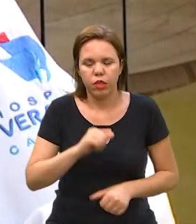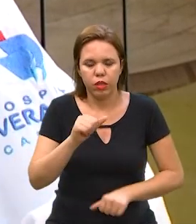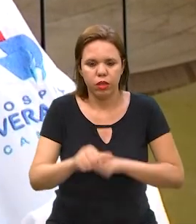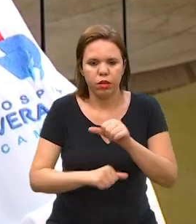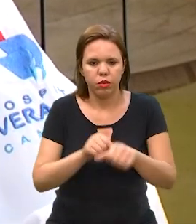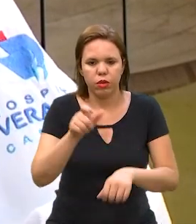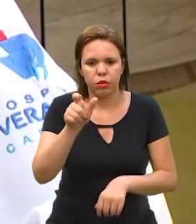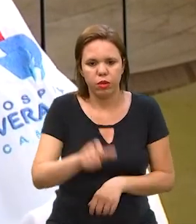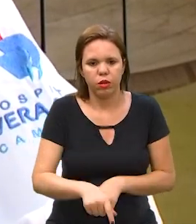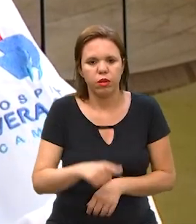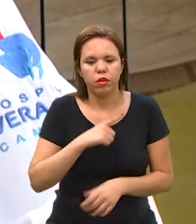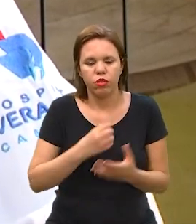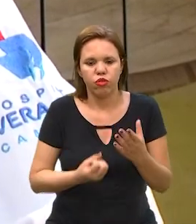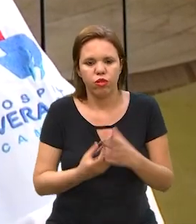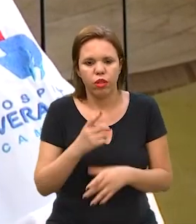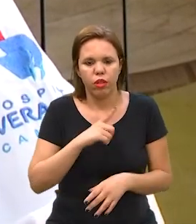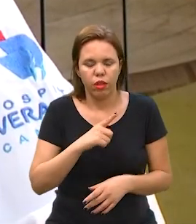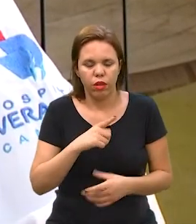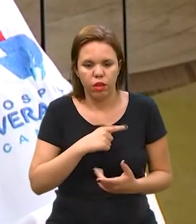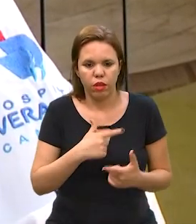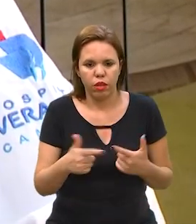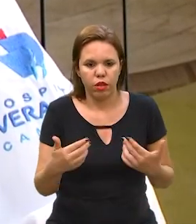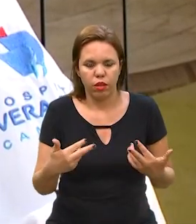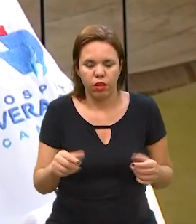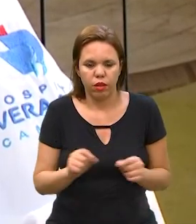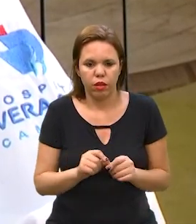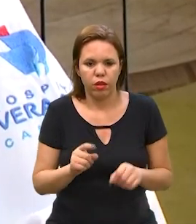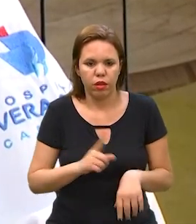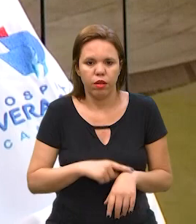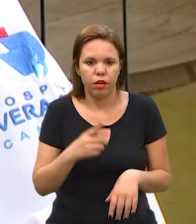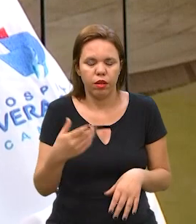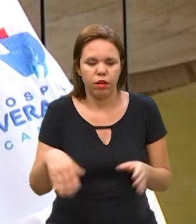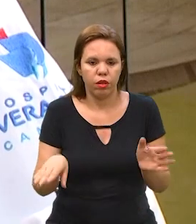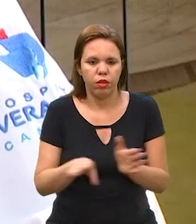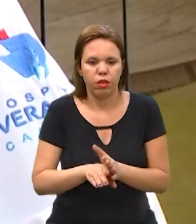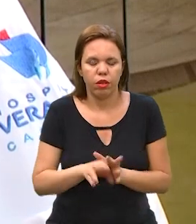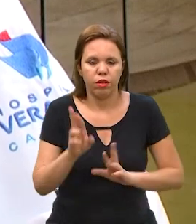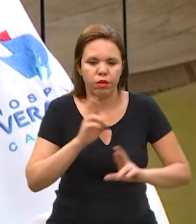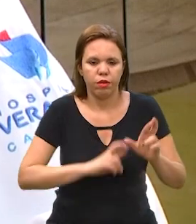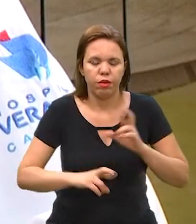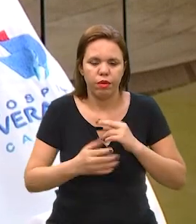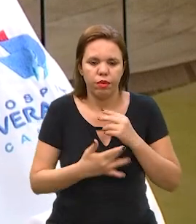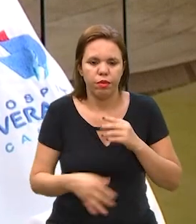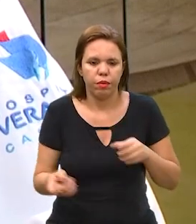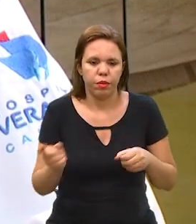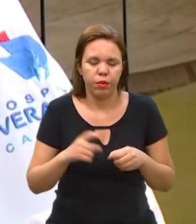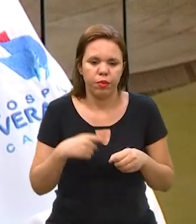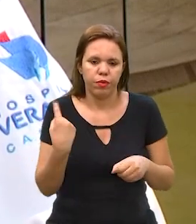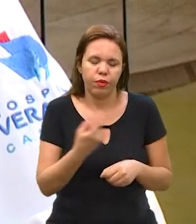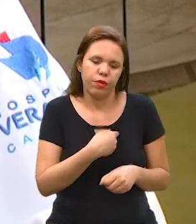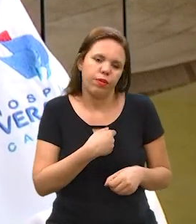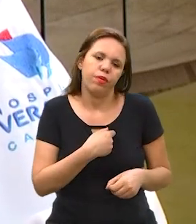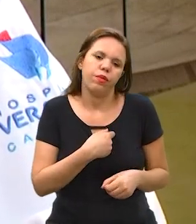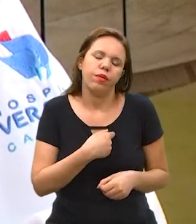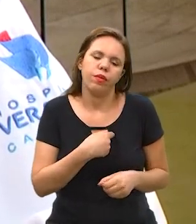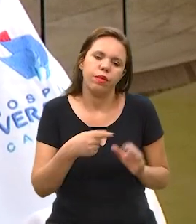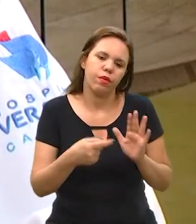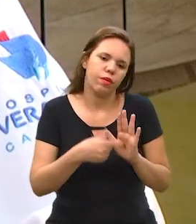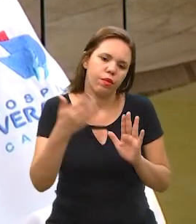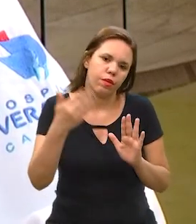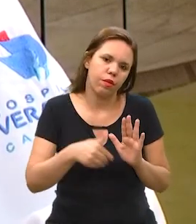as alterações que o paciente já tem na demanda. E aí, a hora que chega o exame no retorno para nós,